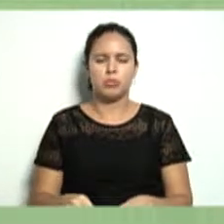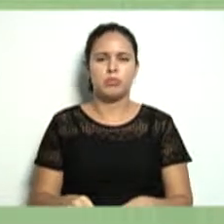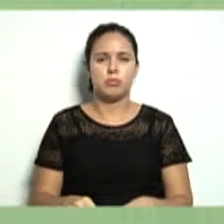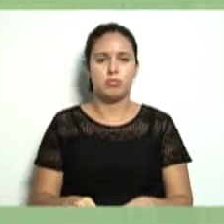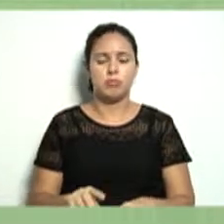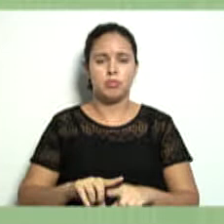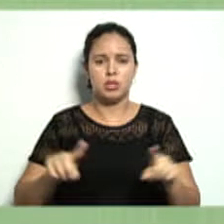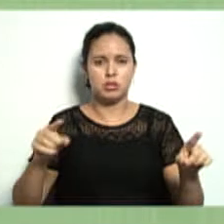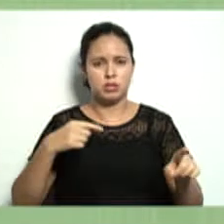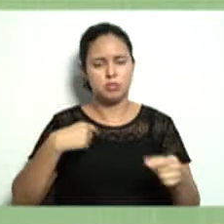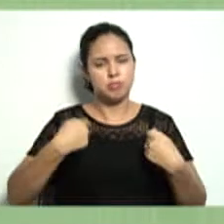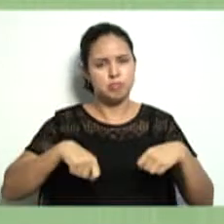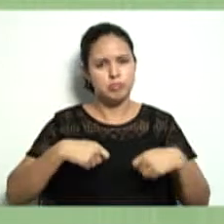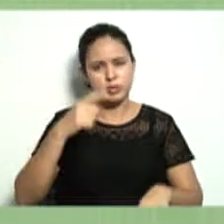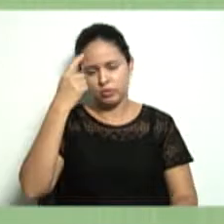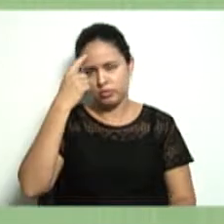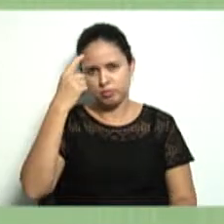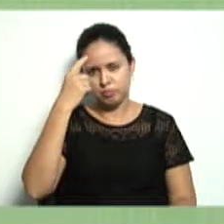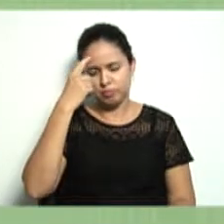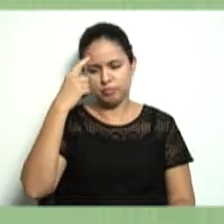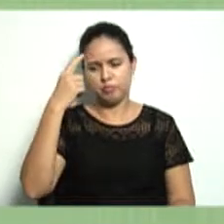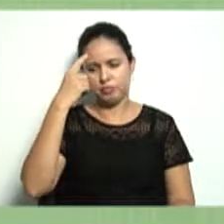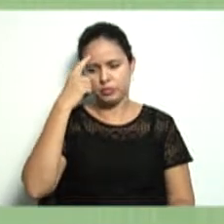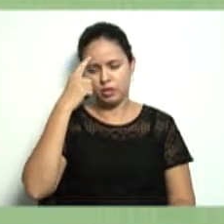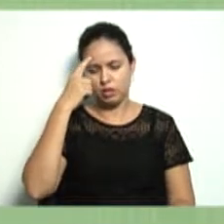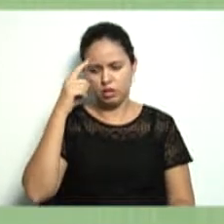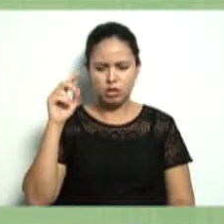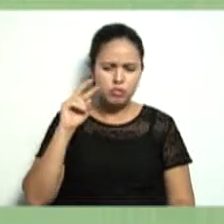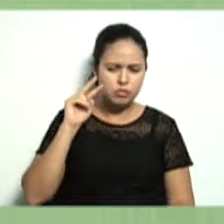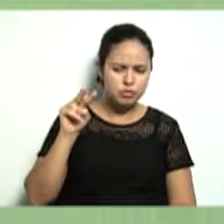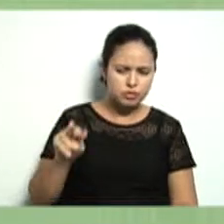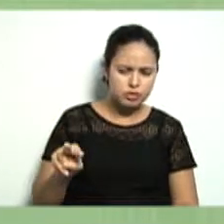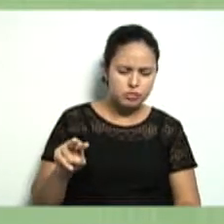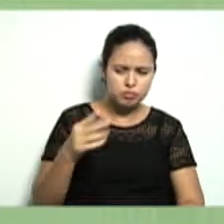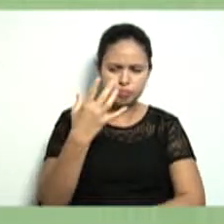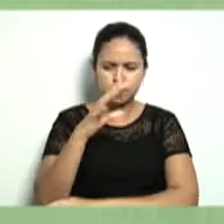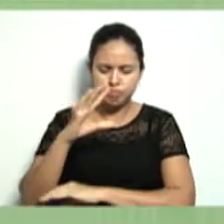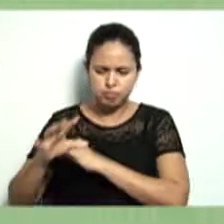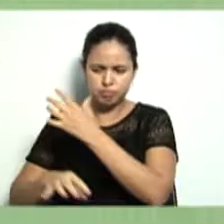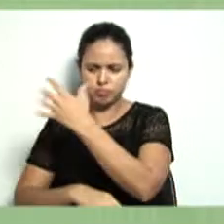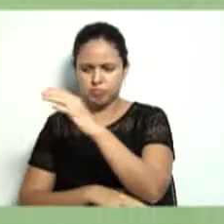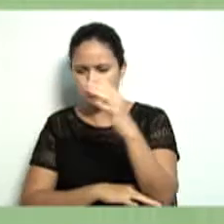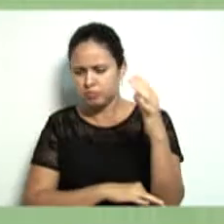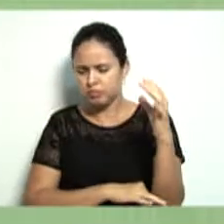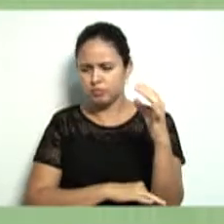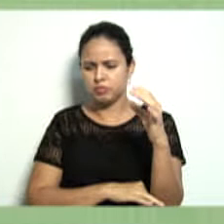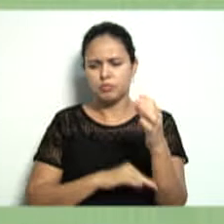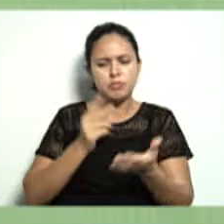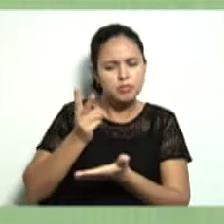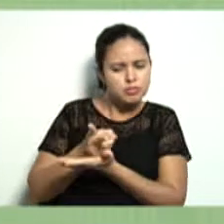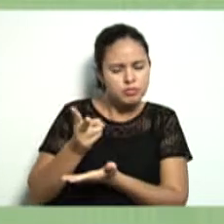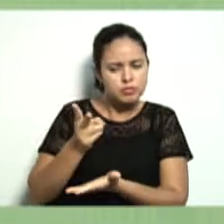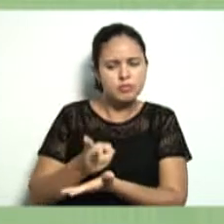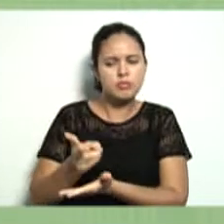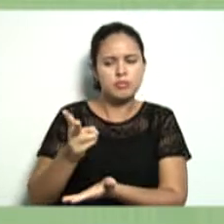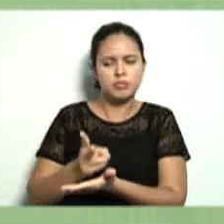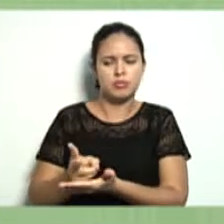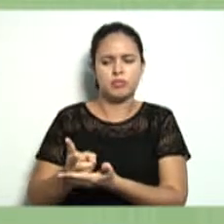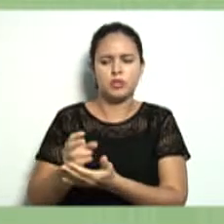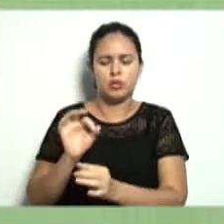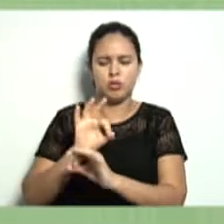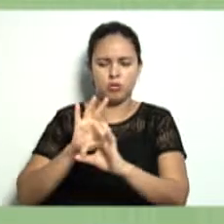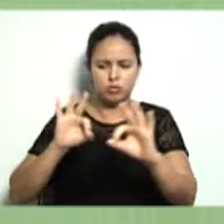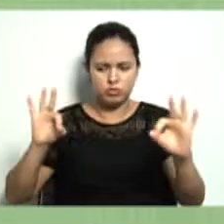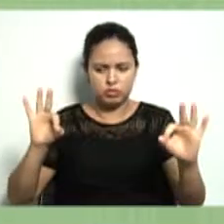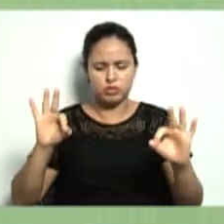preciso ser sustentável, eu preciso olhar para os recursos que nós temos e mantê-los. Um